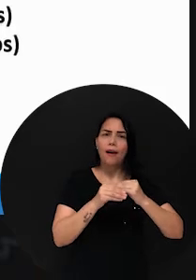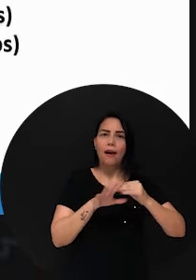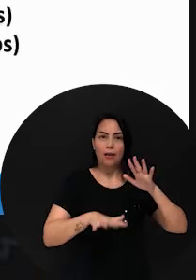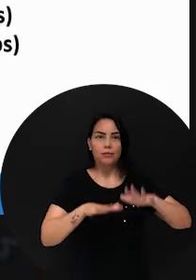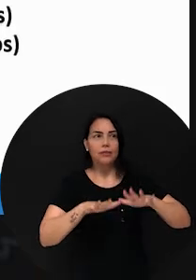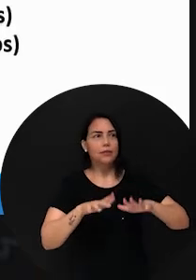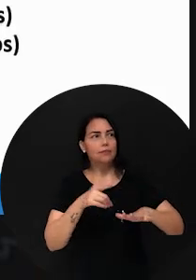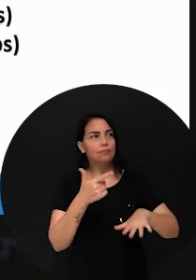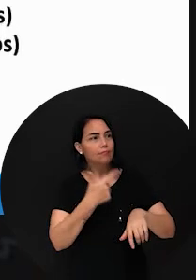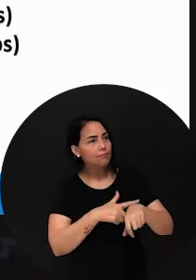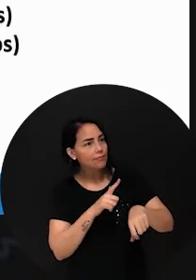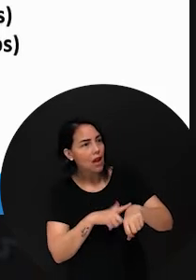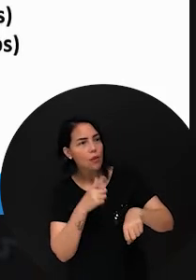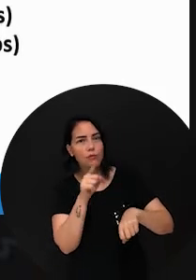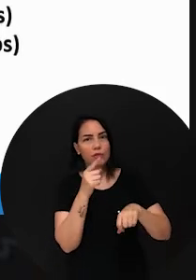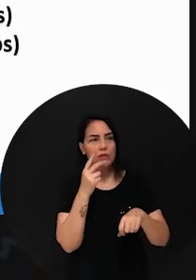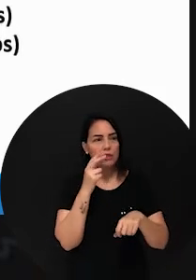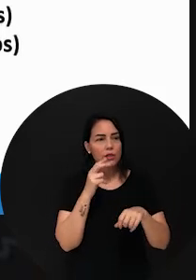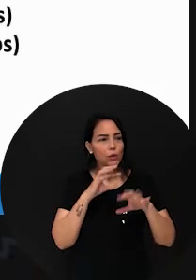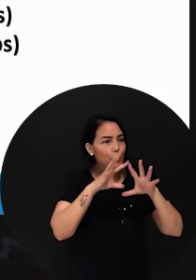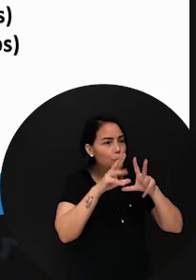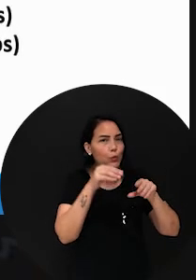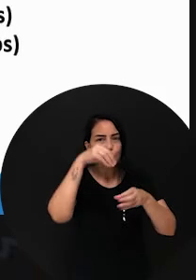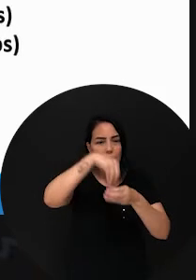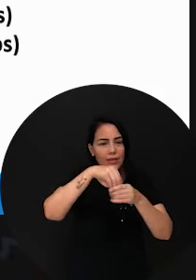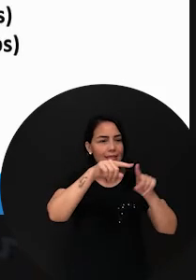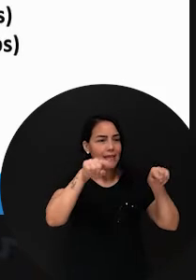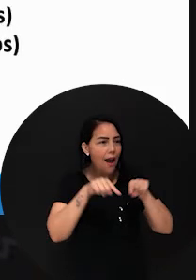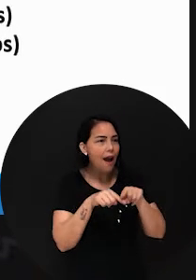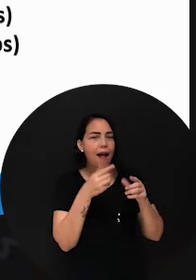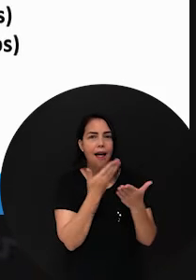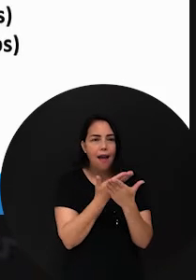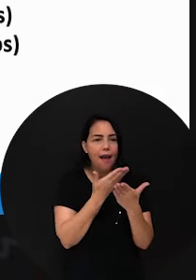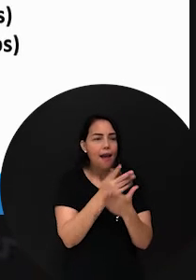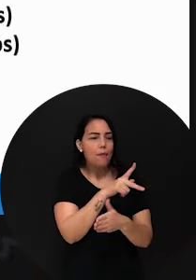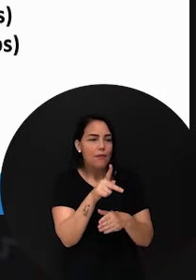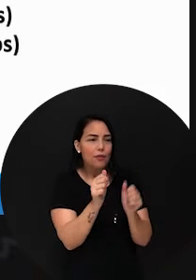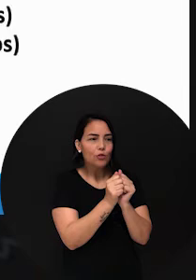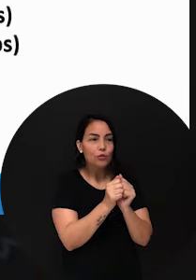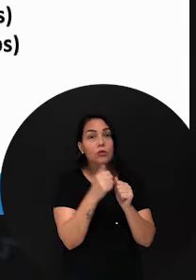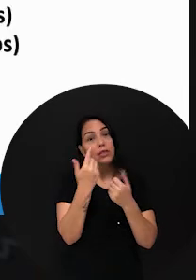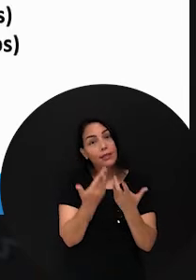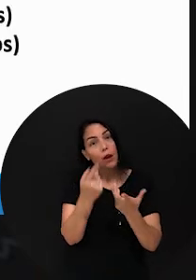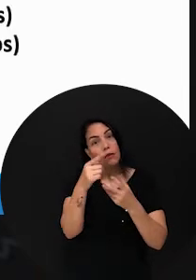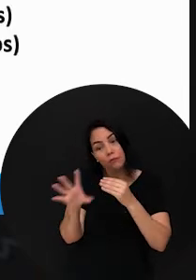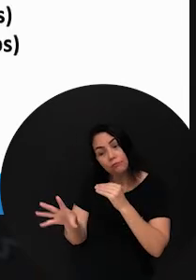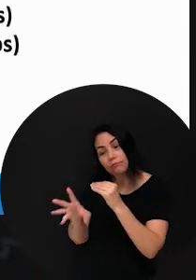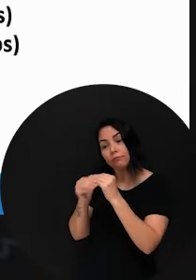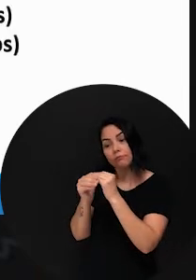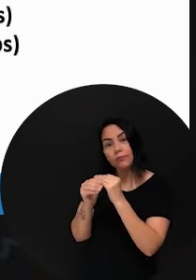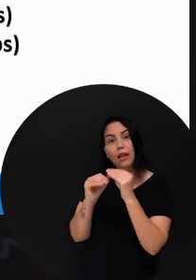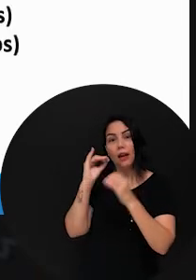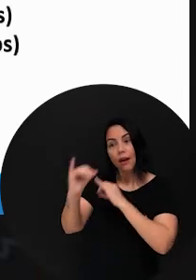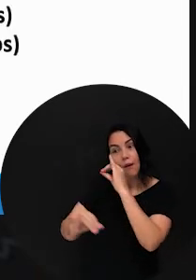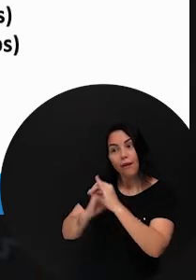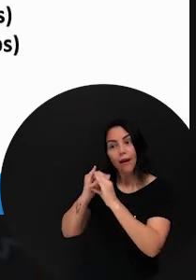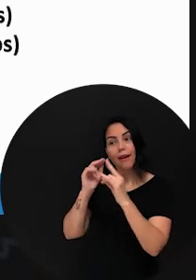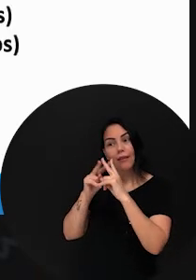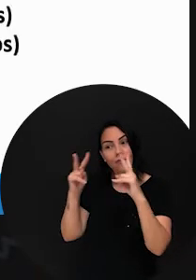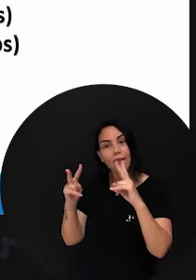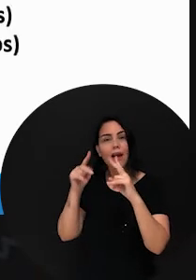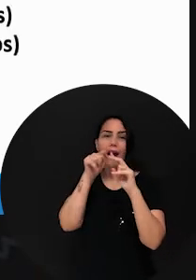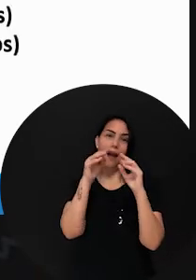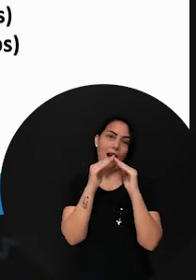de você ver tudo na sala com o professor do instrumento. As aulas complementares, elas vão dando esse reforço,